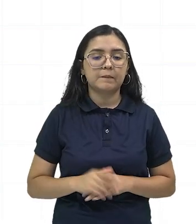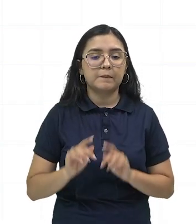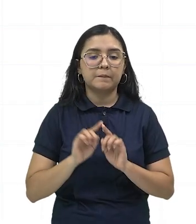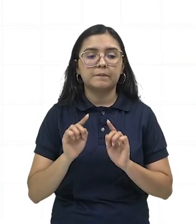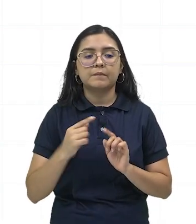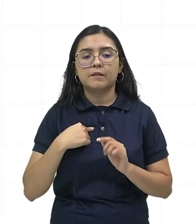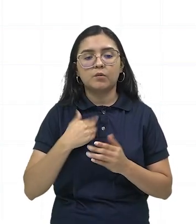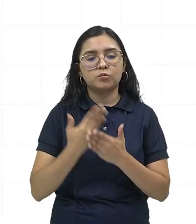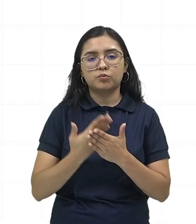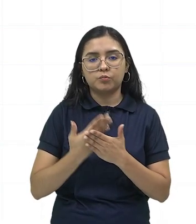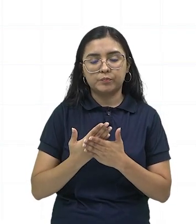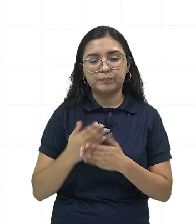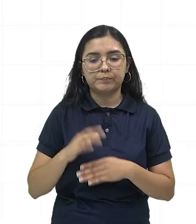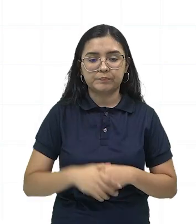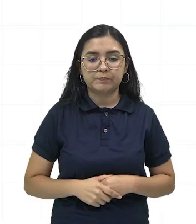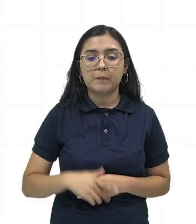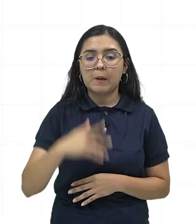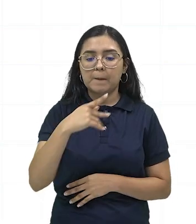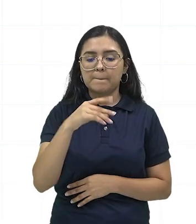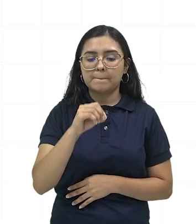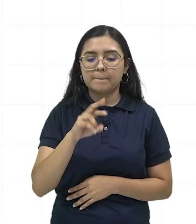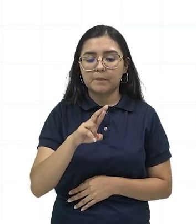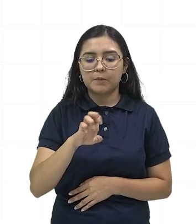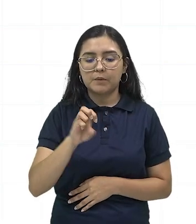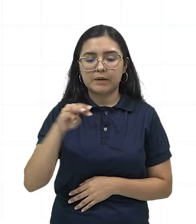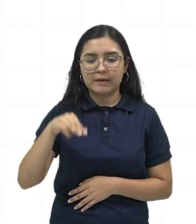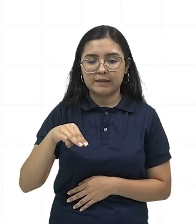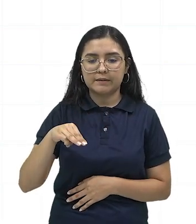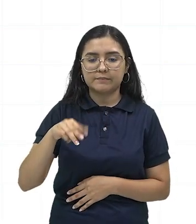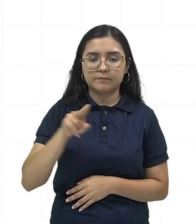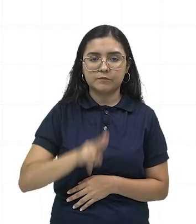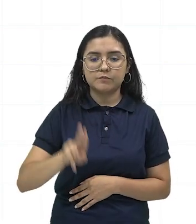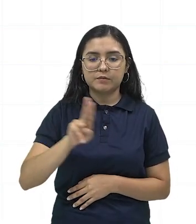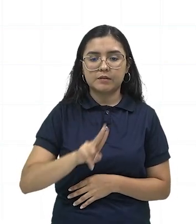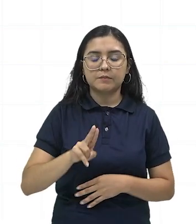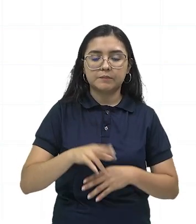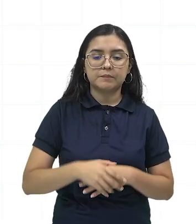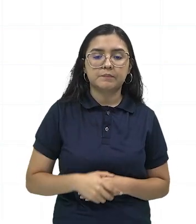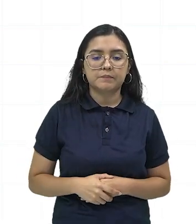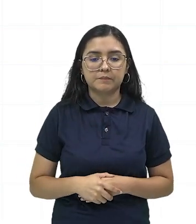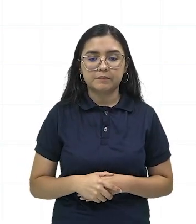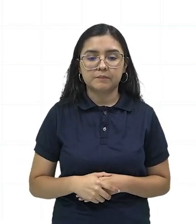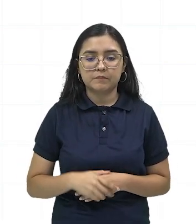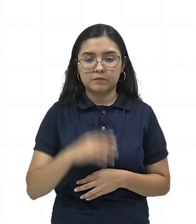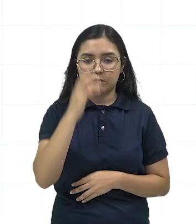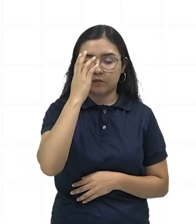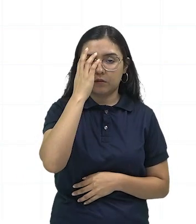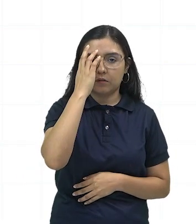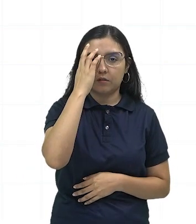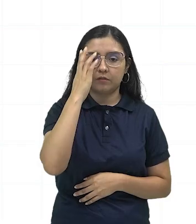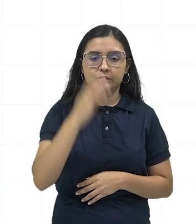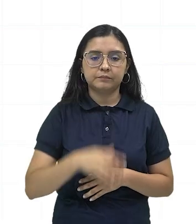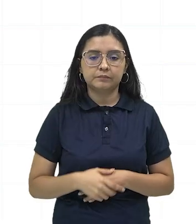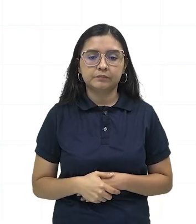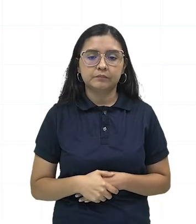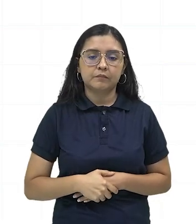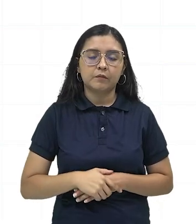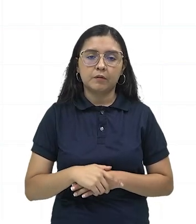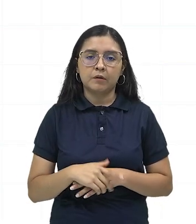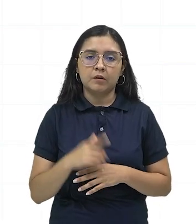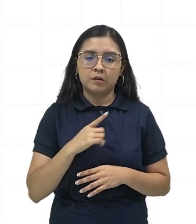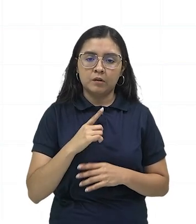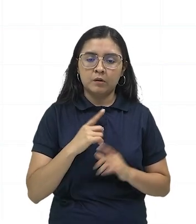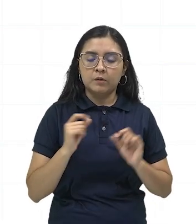o suficiente. Olha aí, o porém também sendo utilizado com esse sentido adversativo, uma oposição